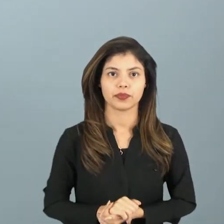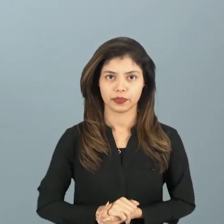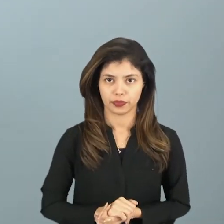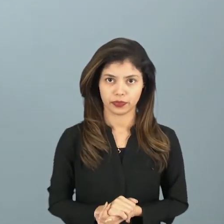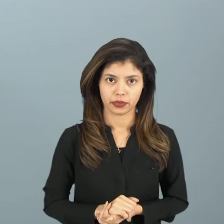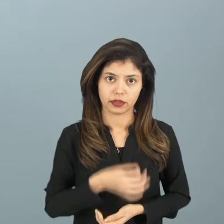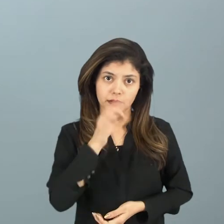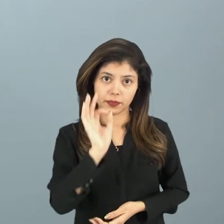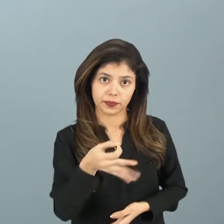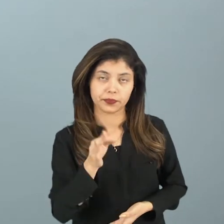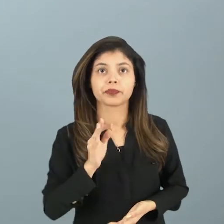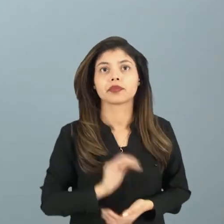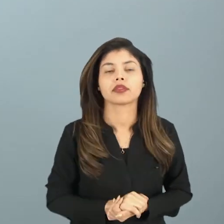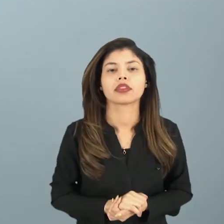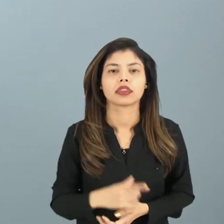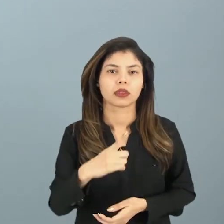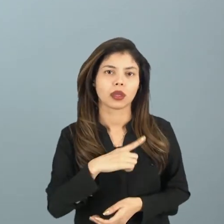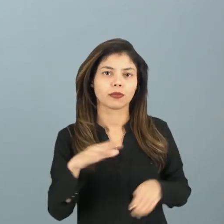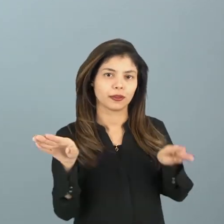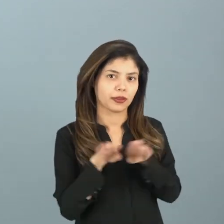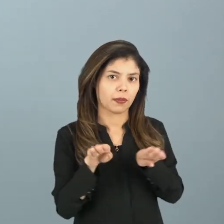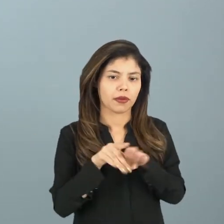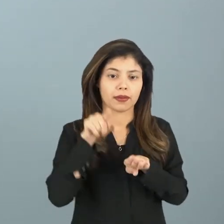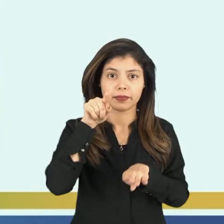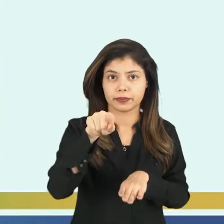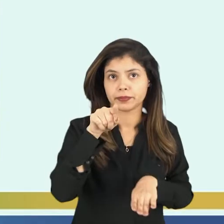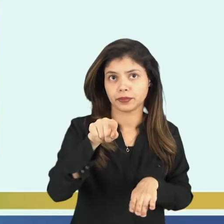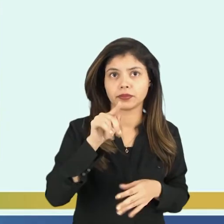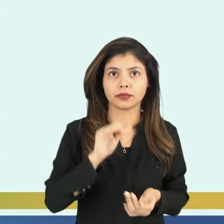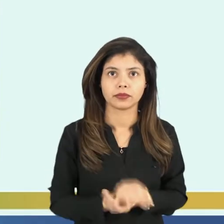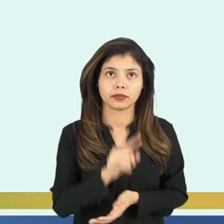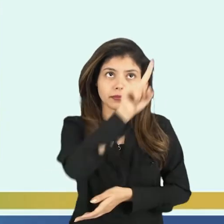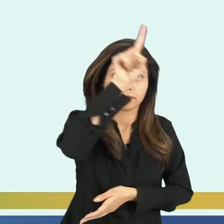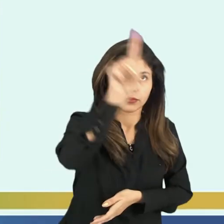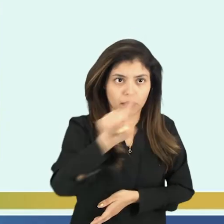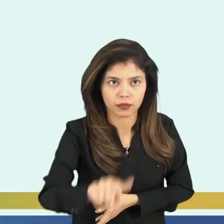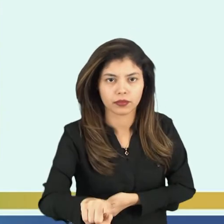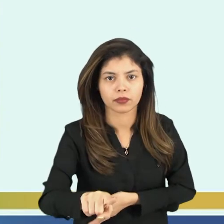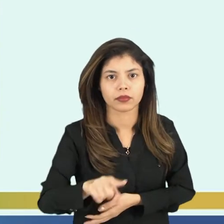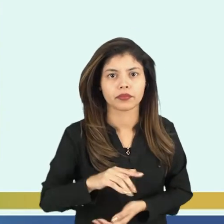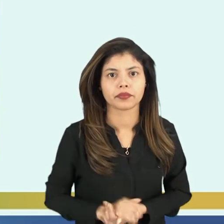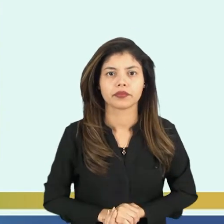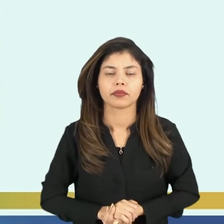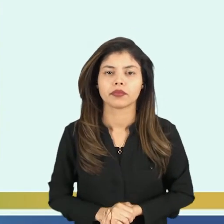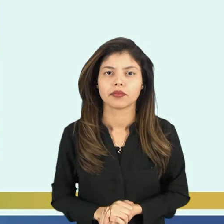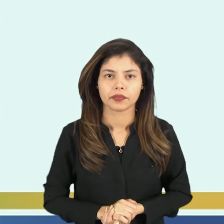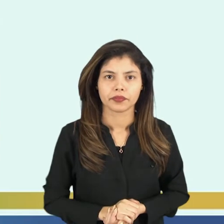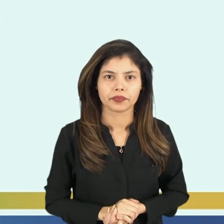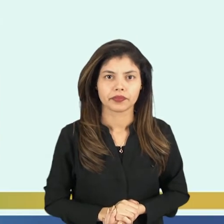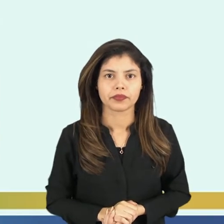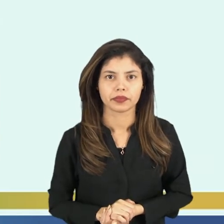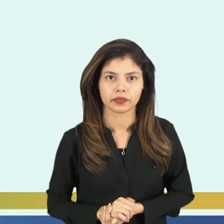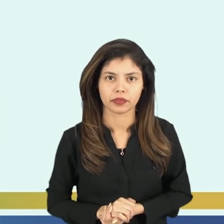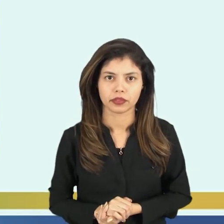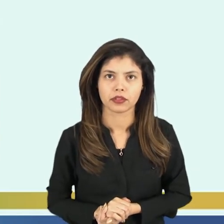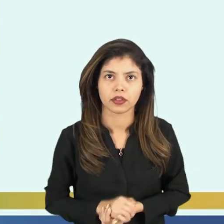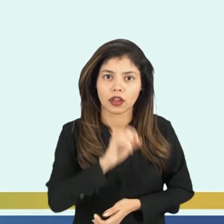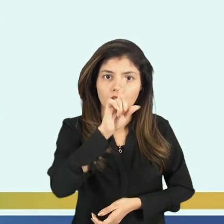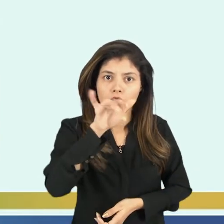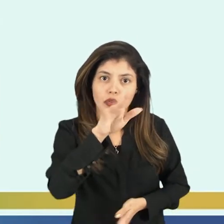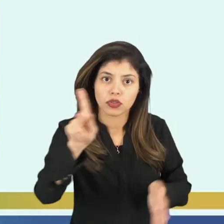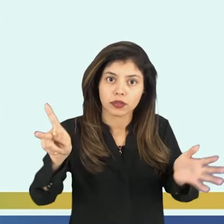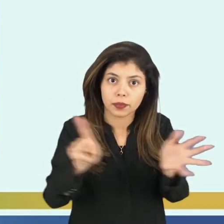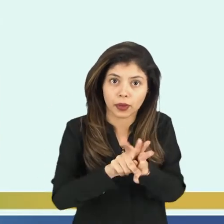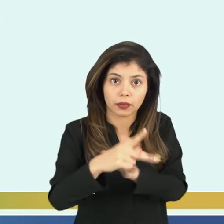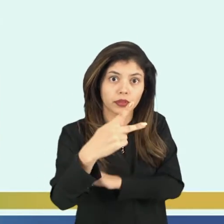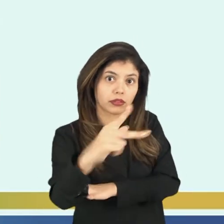E aí nós temos também aí, como vocês podem observar, o raio, né? O raio é uma luz